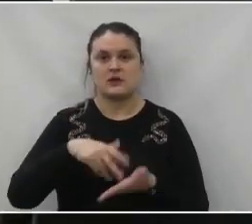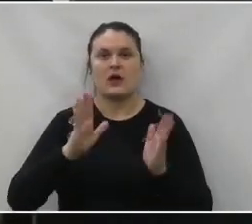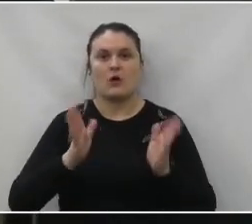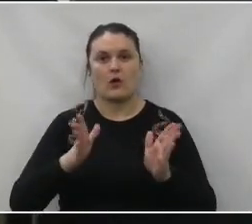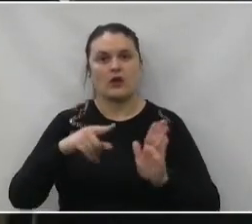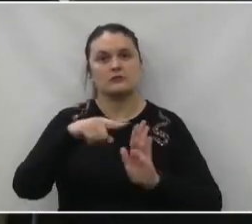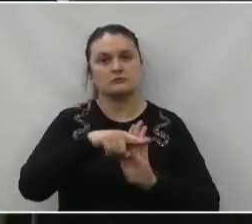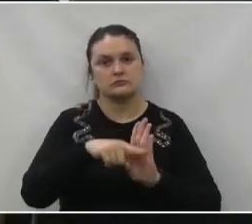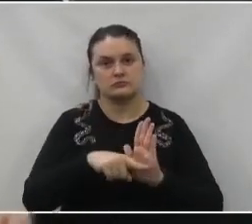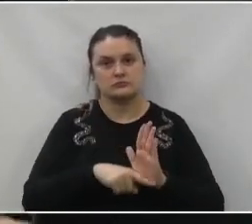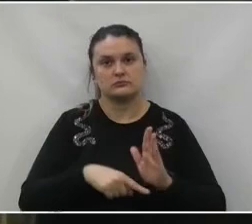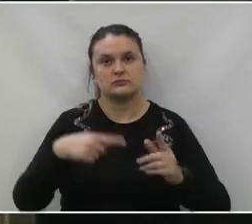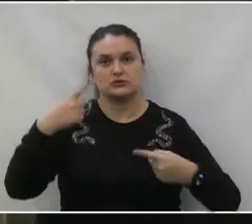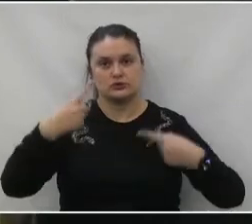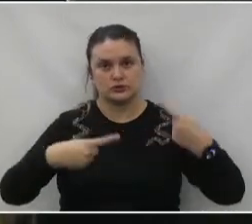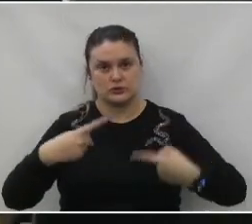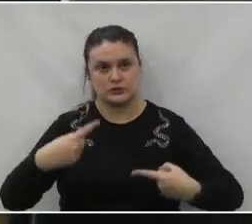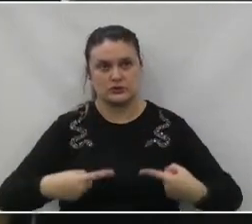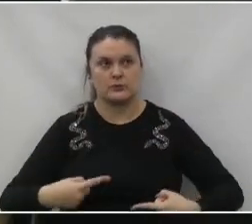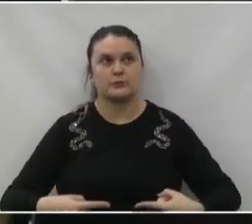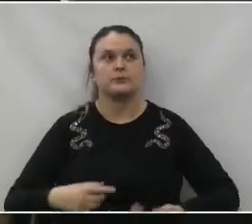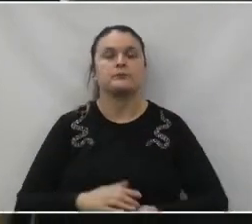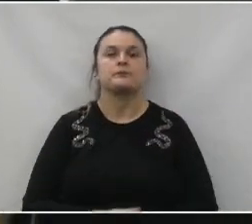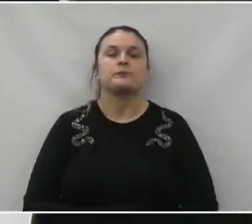passamos de imediato à ordem do dia.